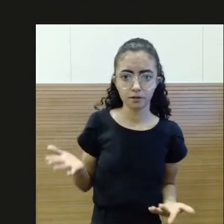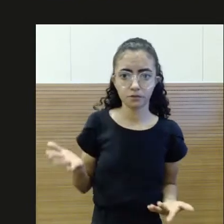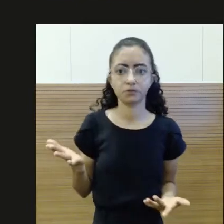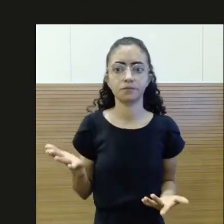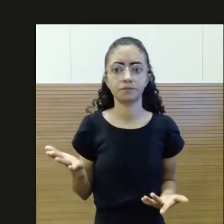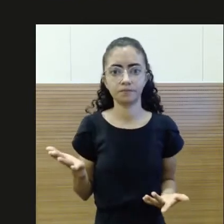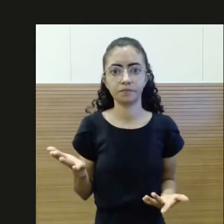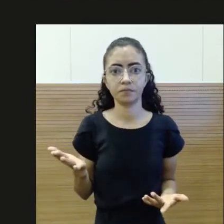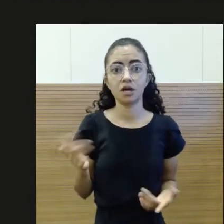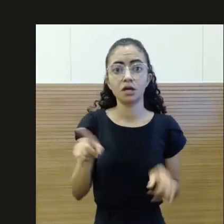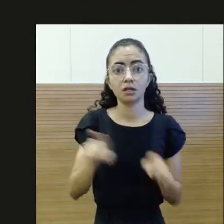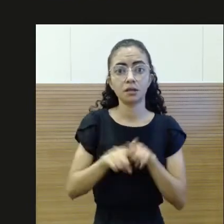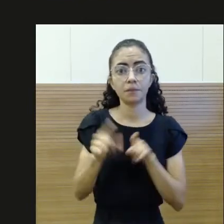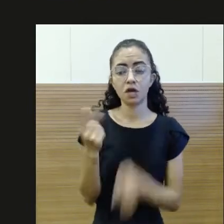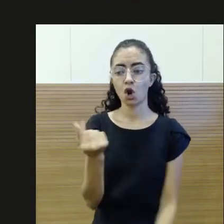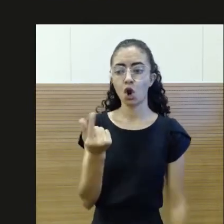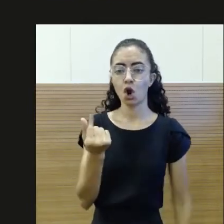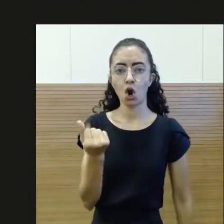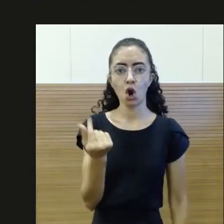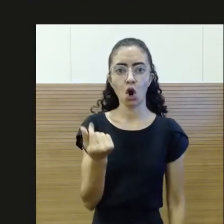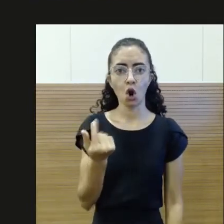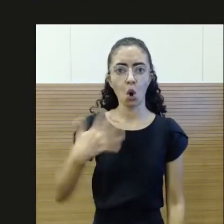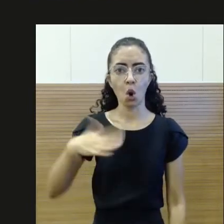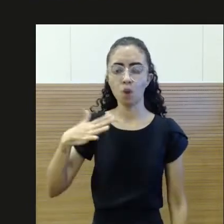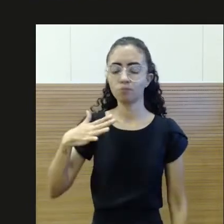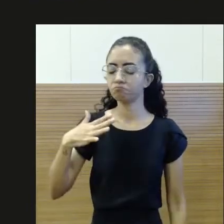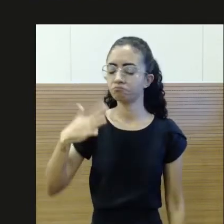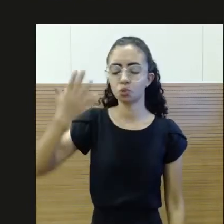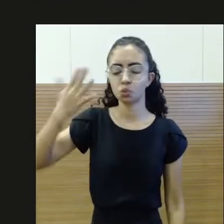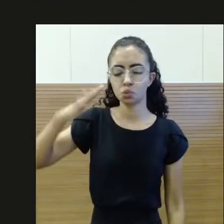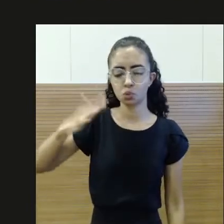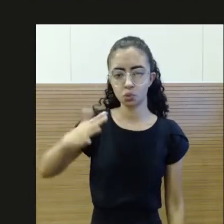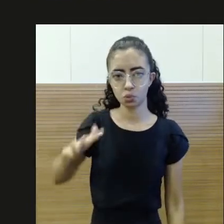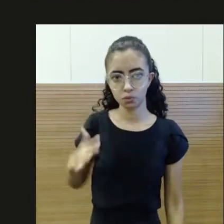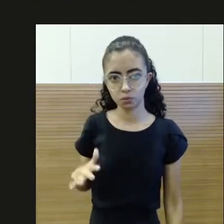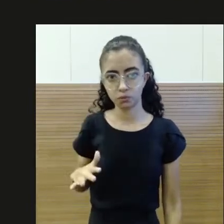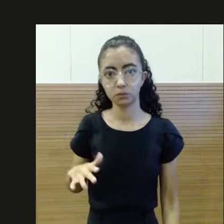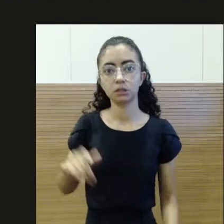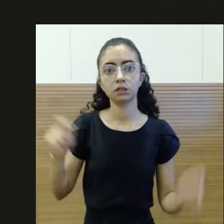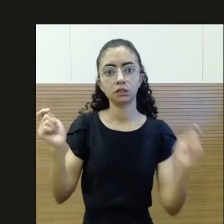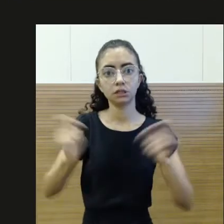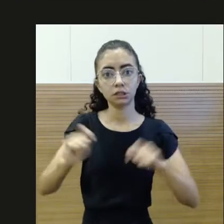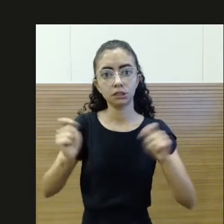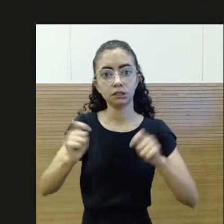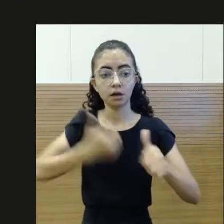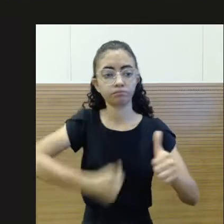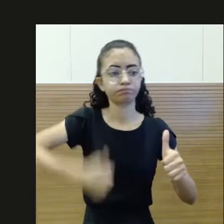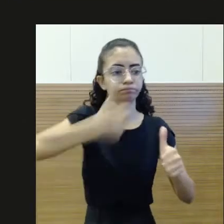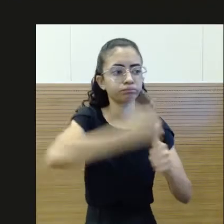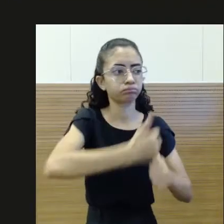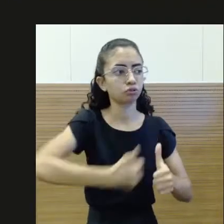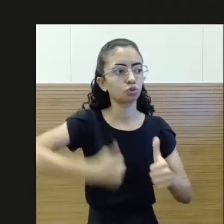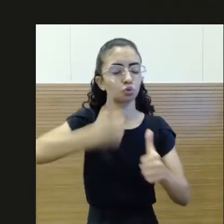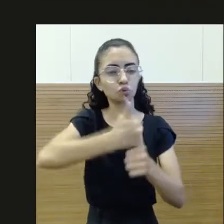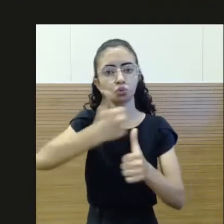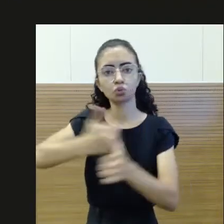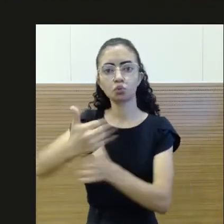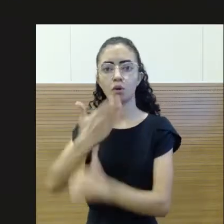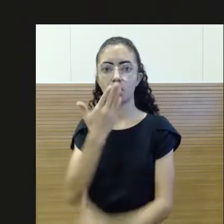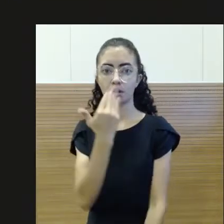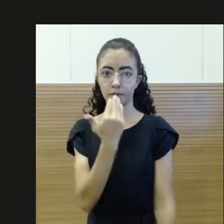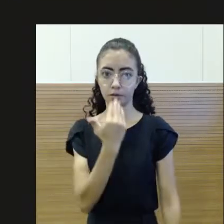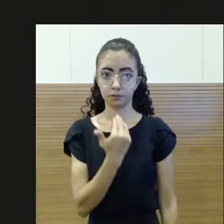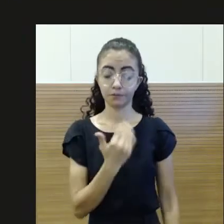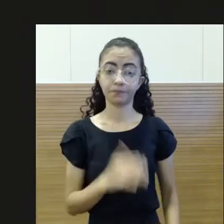hiperpalatáveis, de baixo custo e que têm o potencial de substituir todos os outros alimentos. Embora a